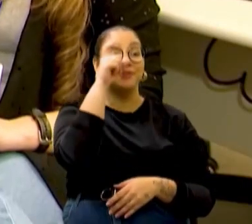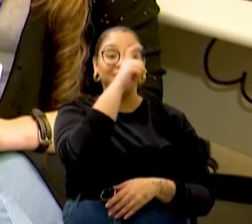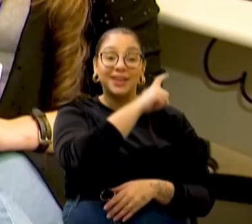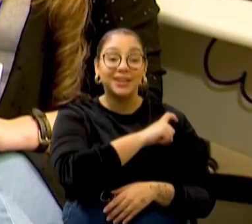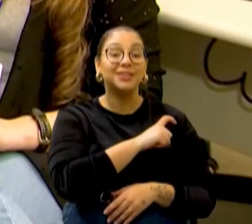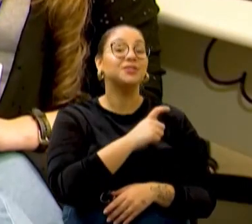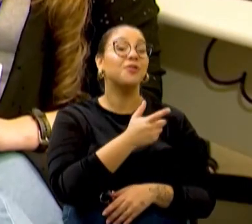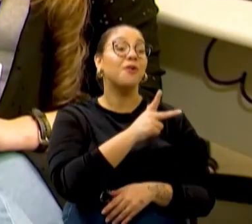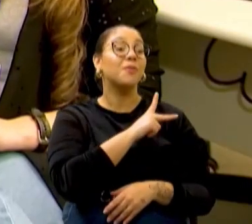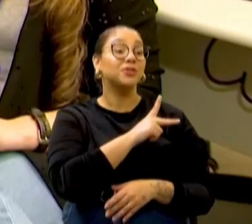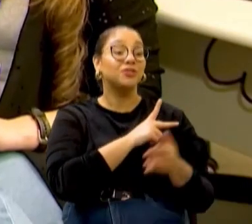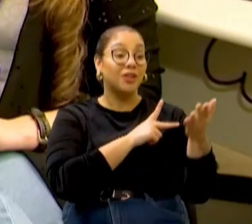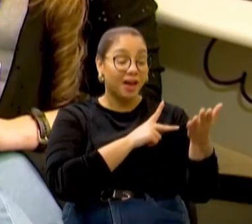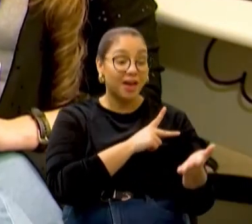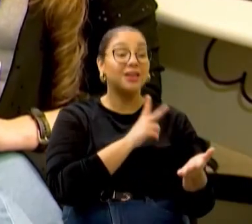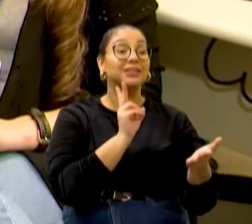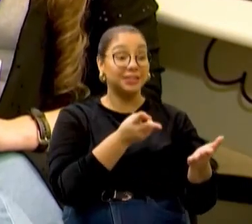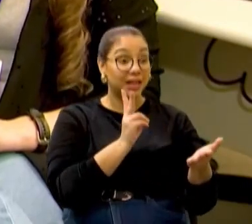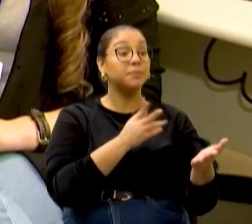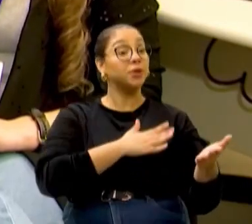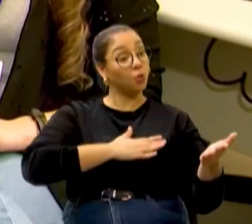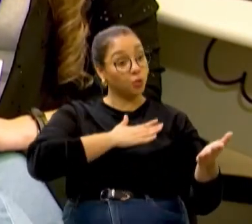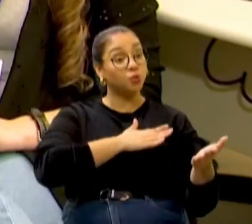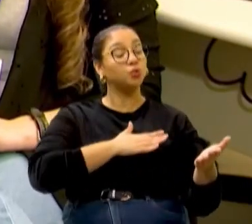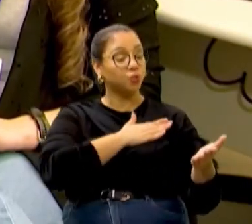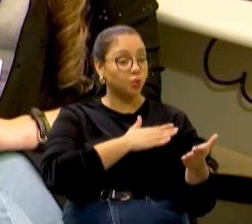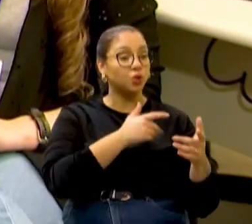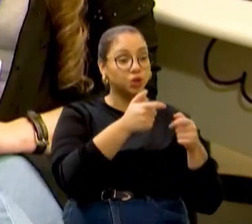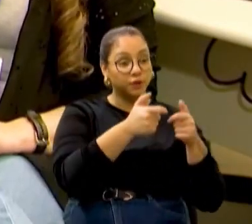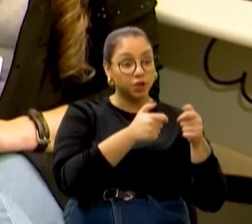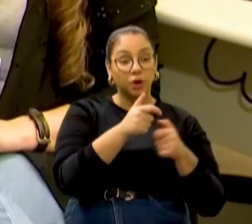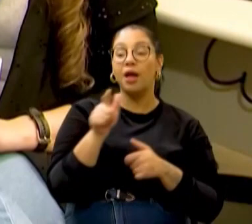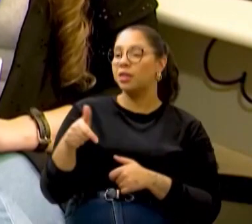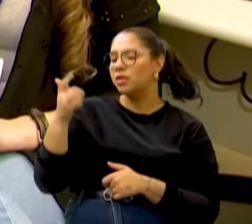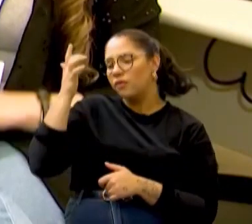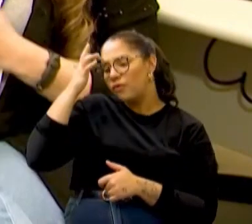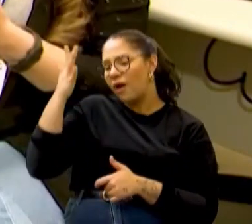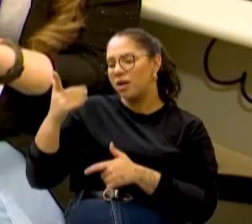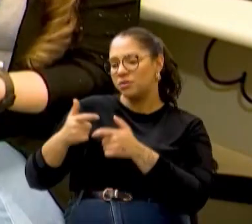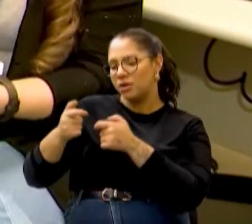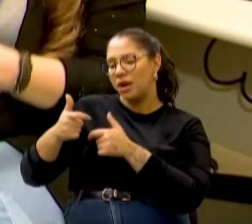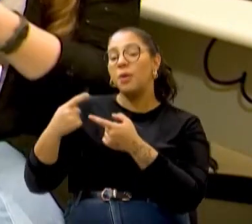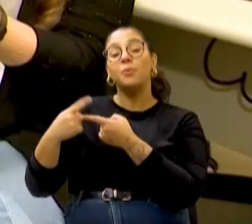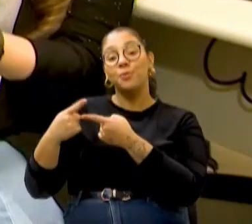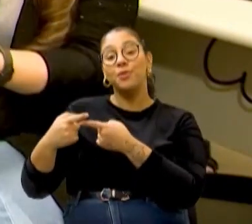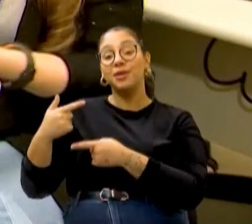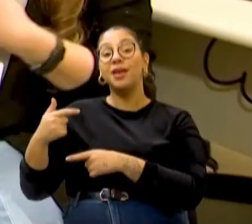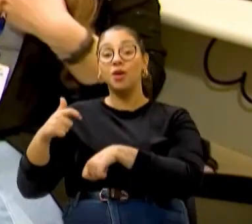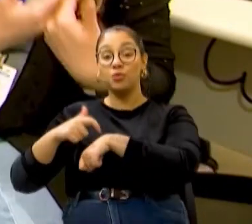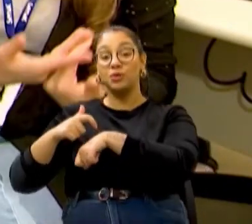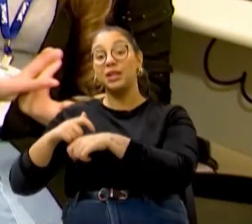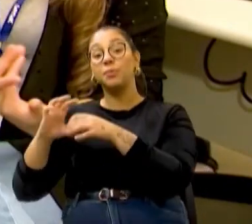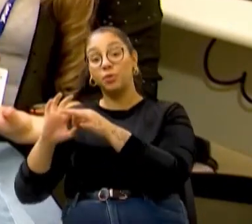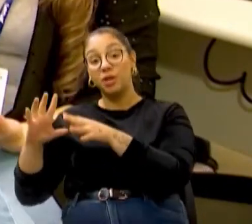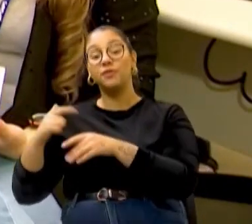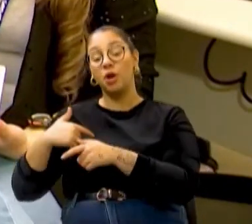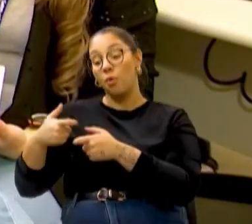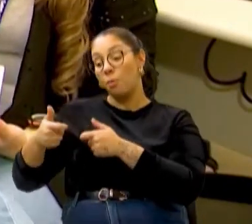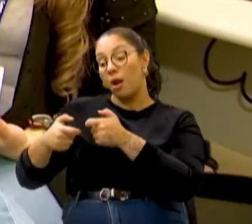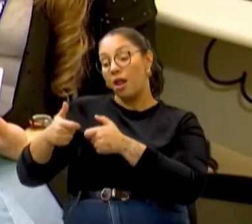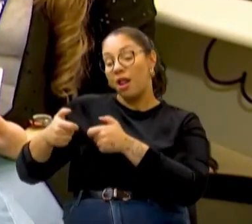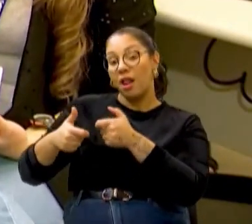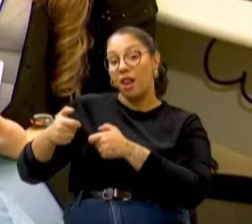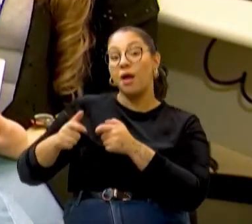você acha que é difícil você particularmente como estava dizendo sempre gostou de videogame então eu tenho uma facilidade natural porque eu jogo